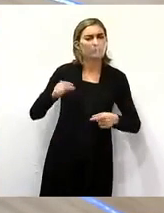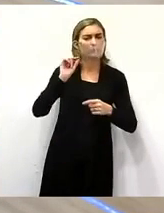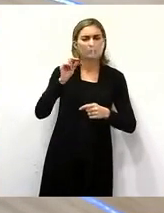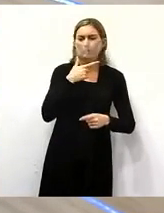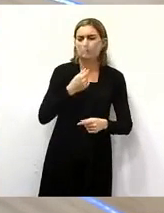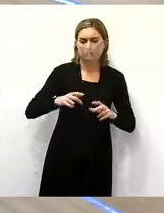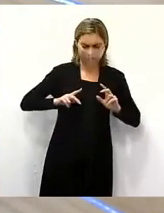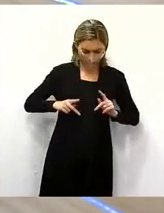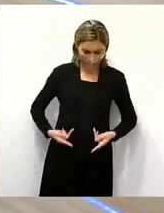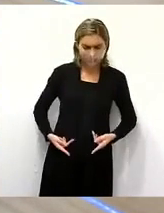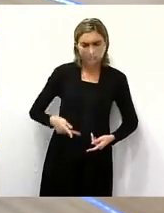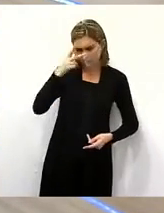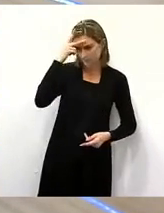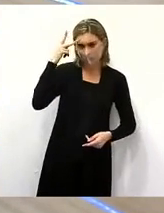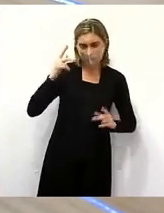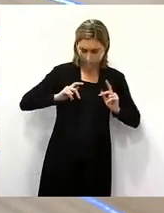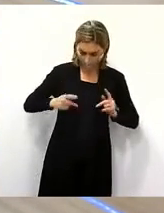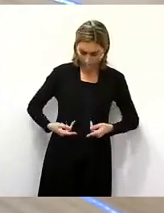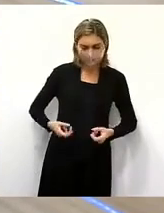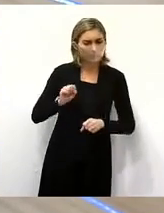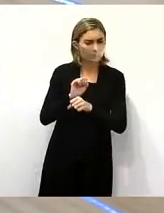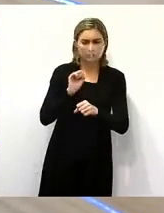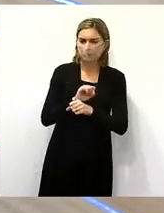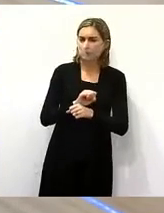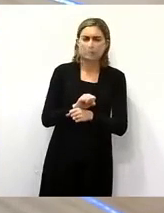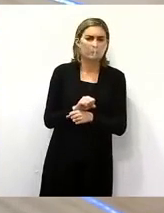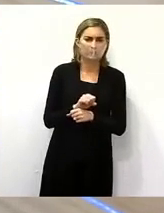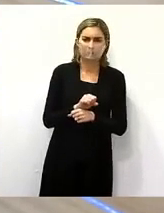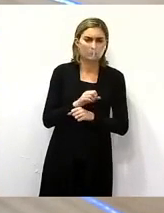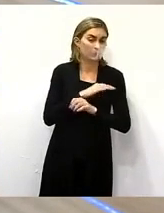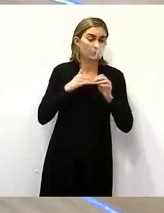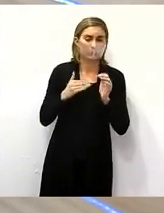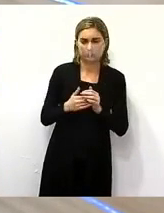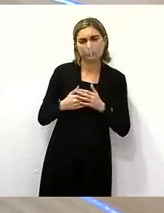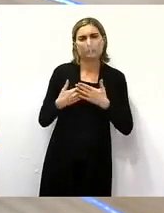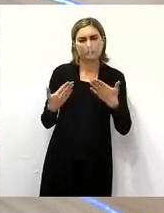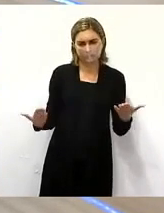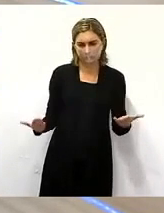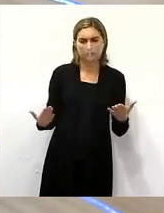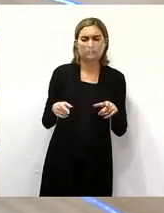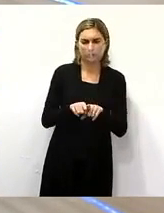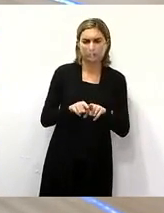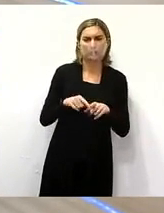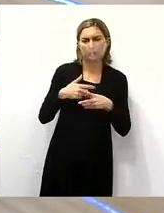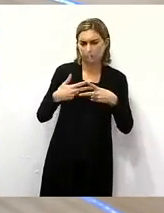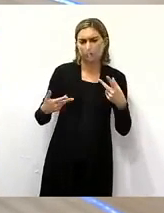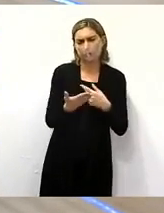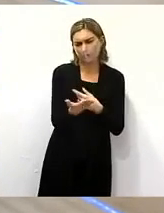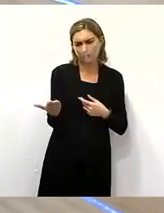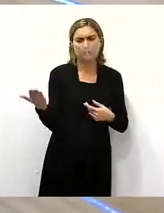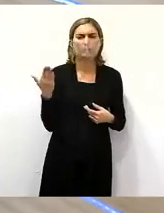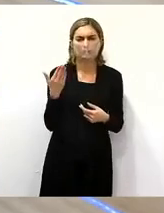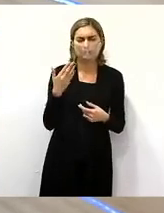seres humanos pode-se esperar de tudo, não é? Inclusive dessas coisas,